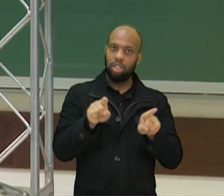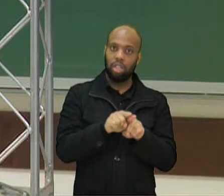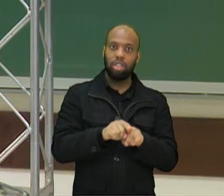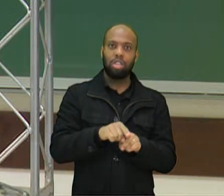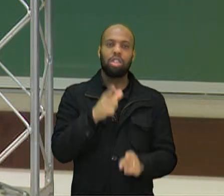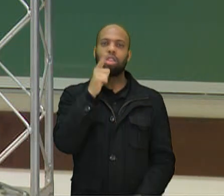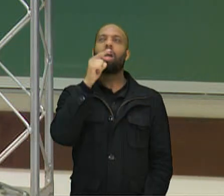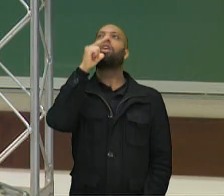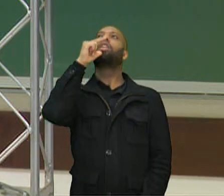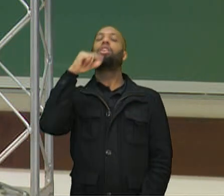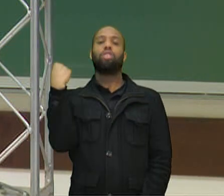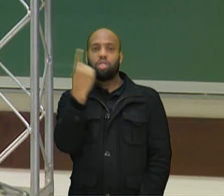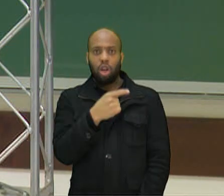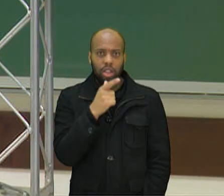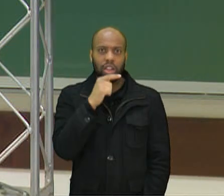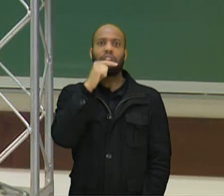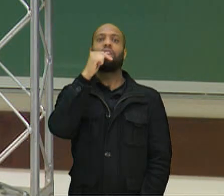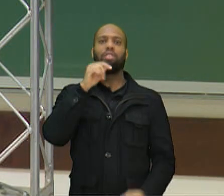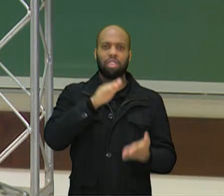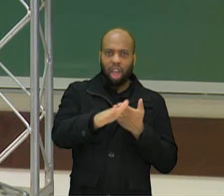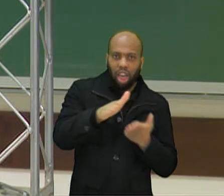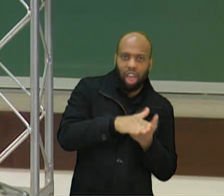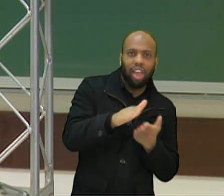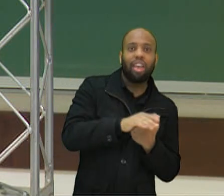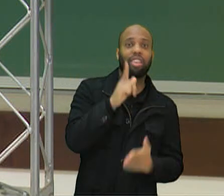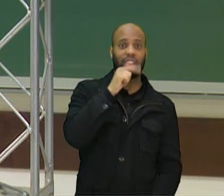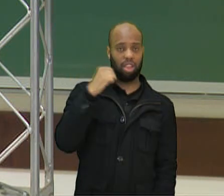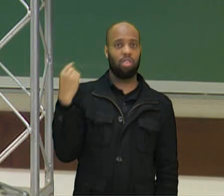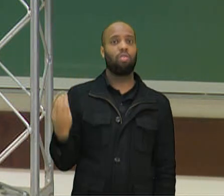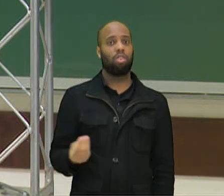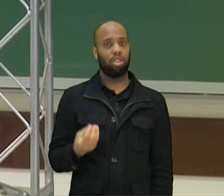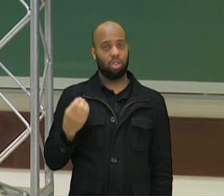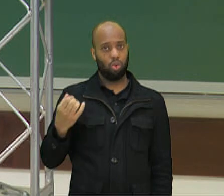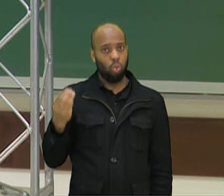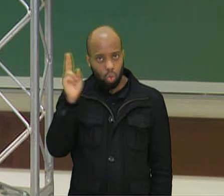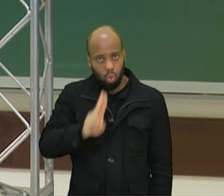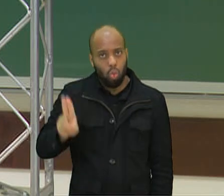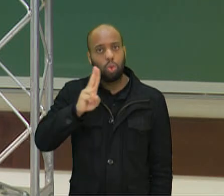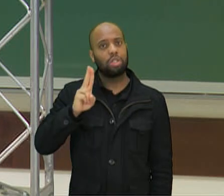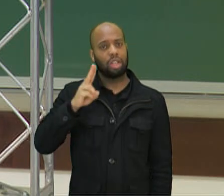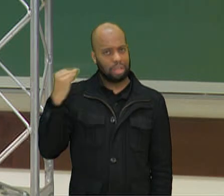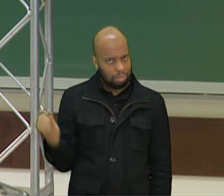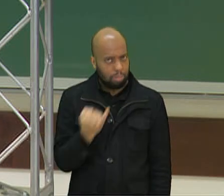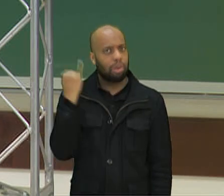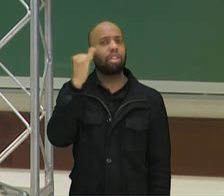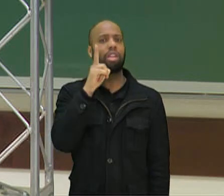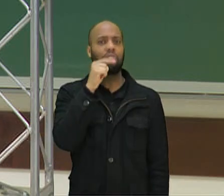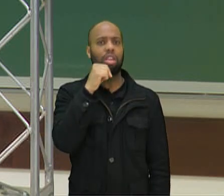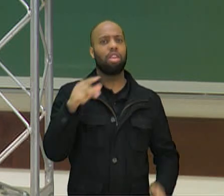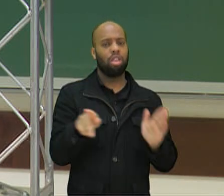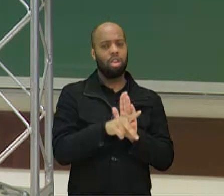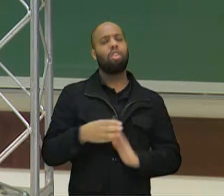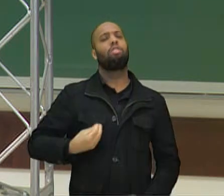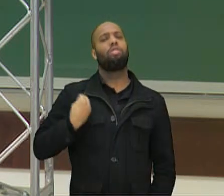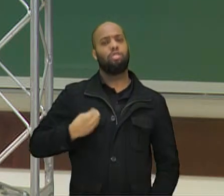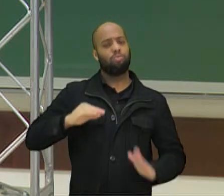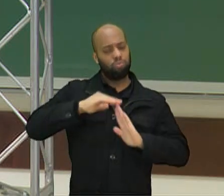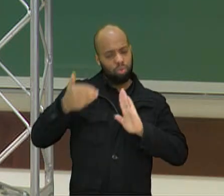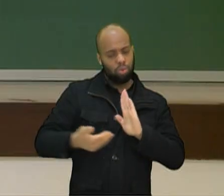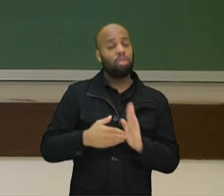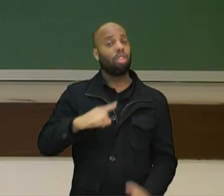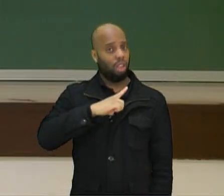água, o quanto nós consumimos água na nossa vida e o quão importante é a água para os seres vivos como um